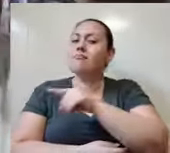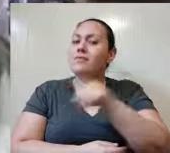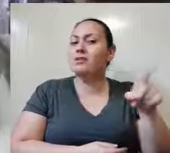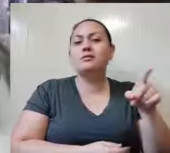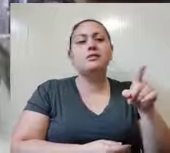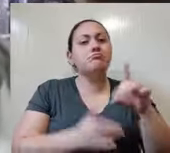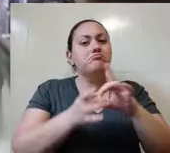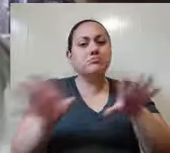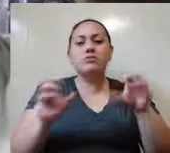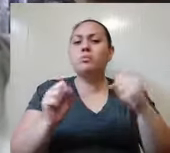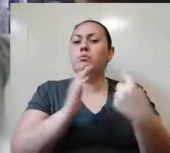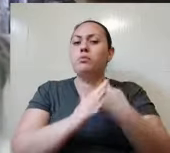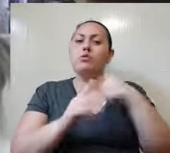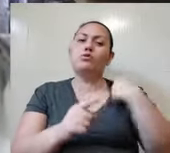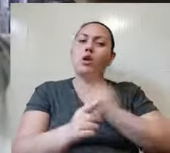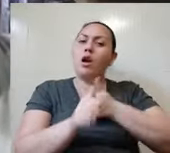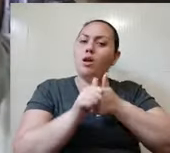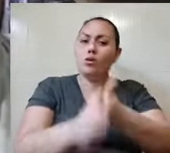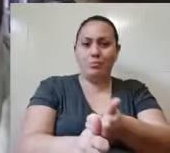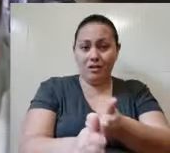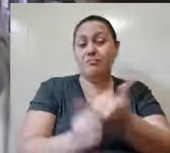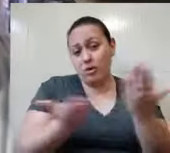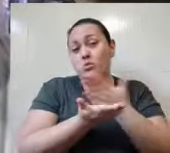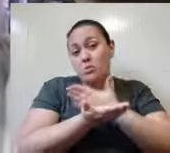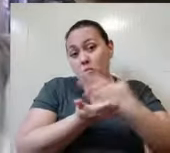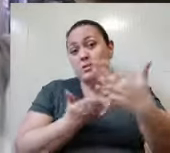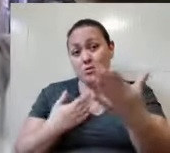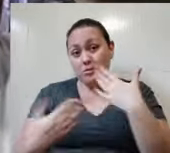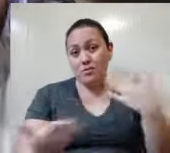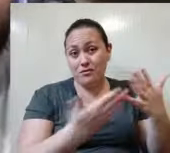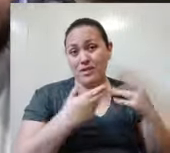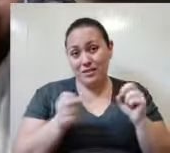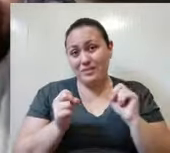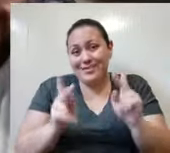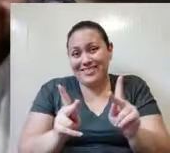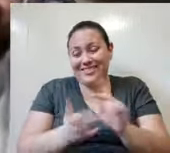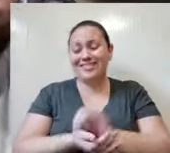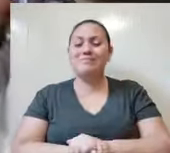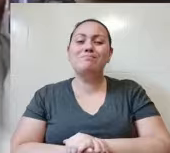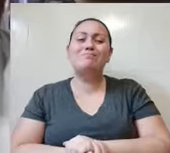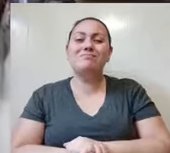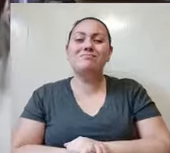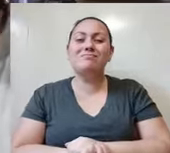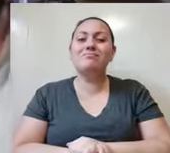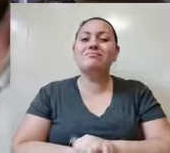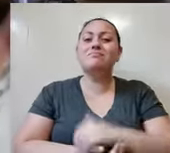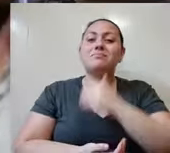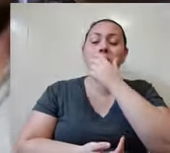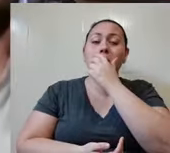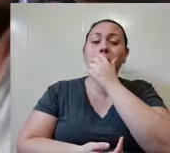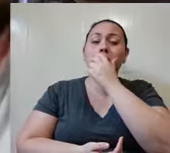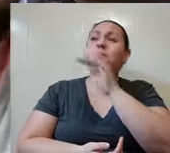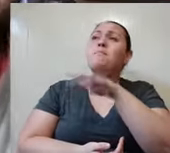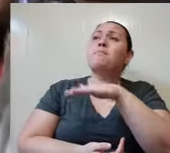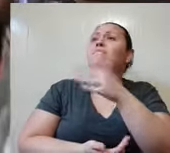sintam-se acompanhados. E bom, vamos começar então a nossa conversa de hoje. Uhum. O que Anderson, a se gente tu quiser.